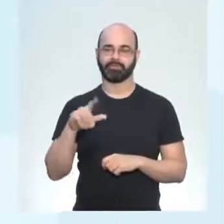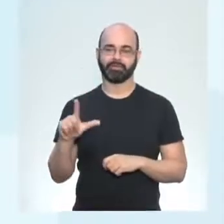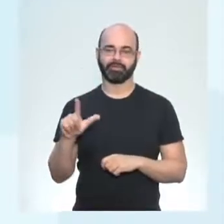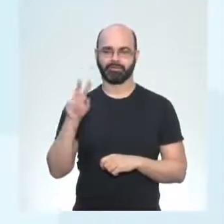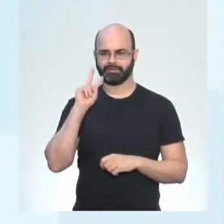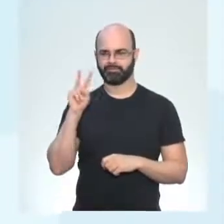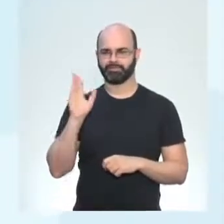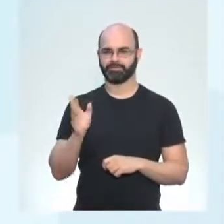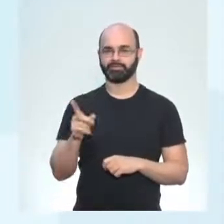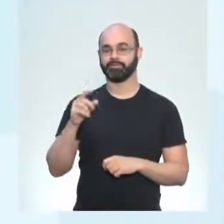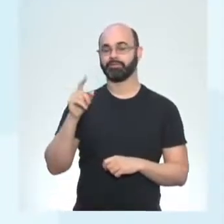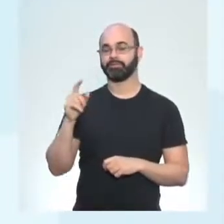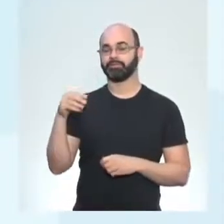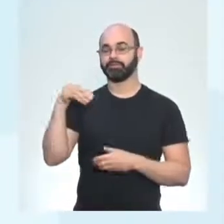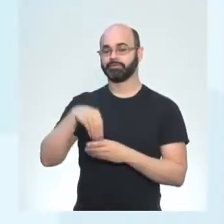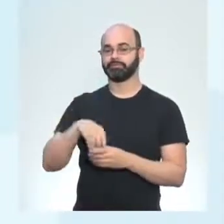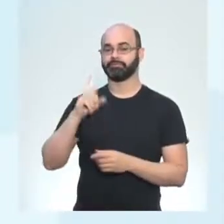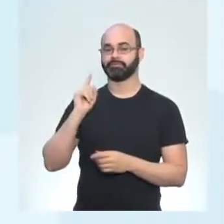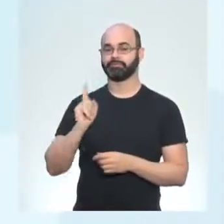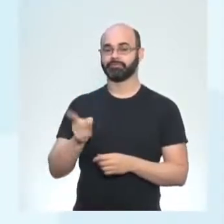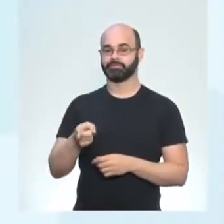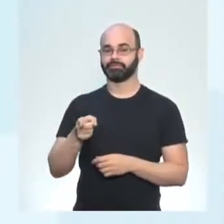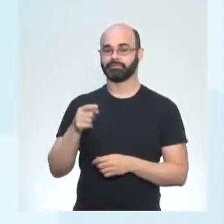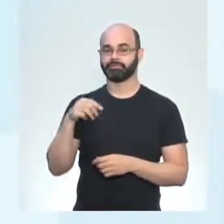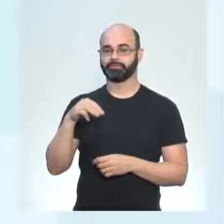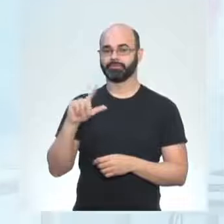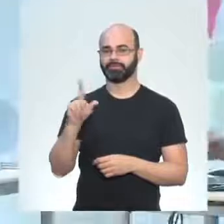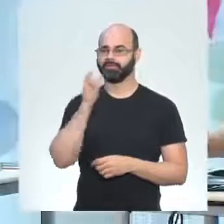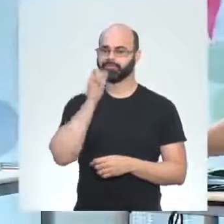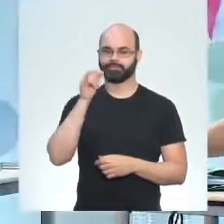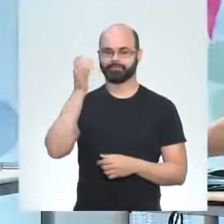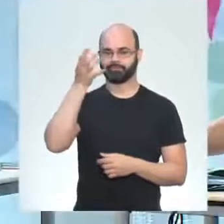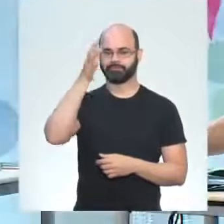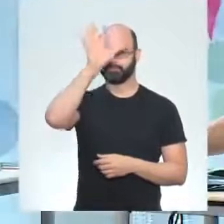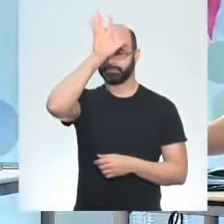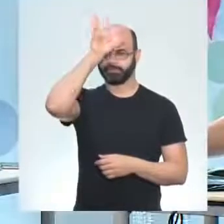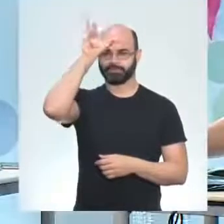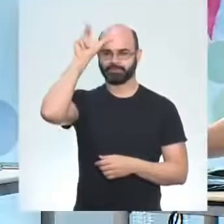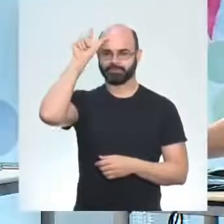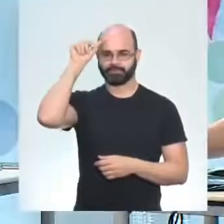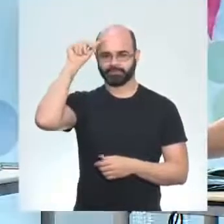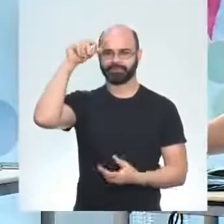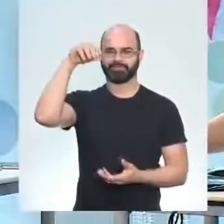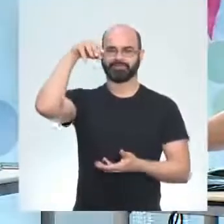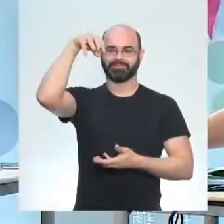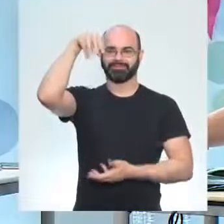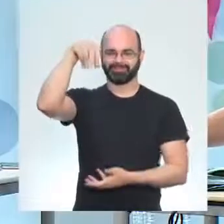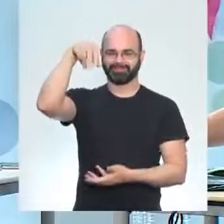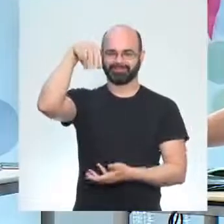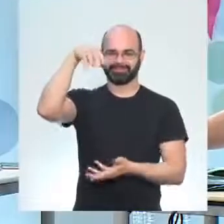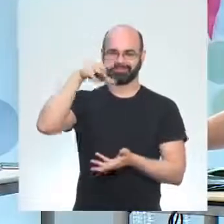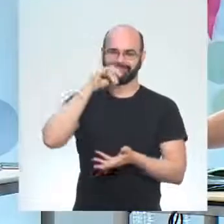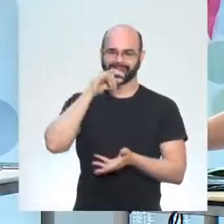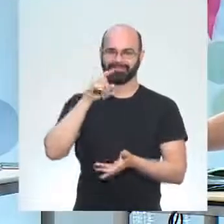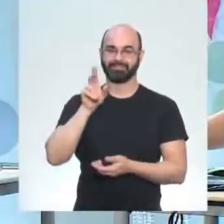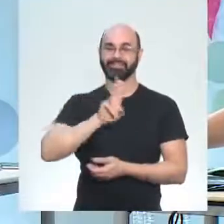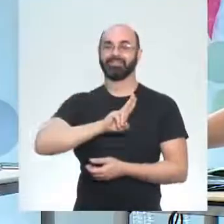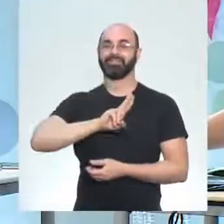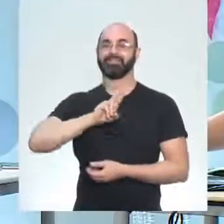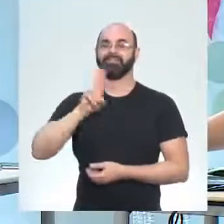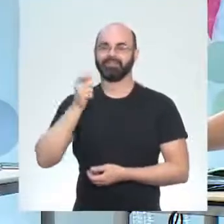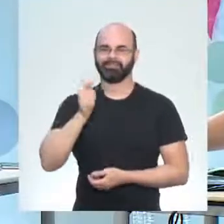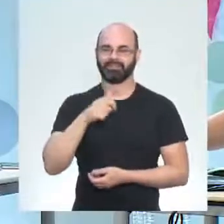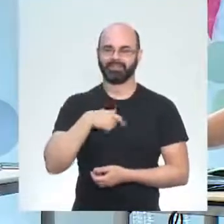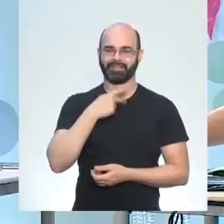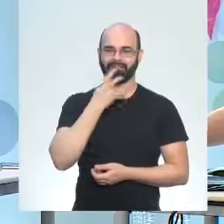lá, contém 1000 ml, né? Numa garrafa de refrigerante, por exemplo. Quase que eu falo o nome do refrigerante agora, né? Então, gente, a que conclusão